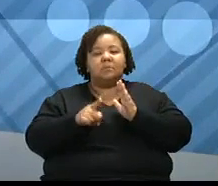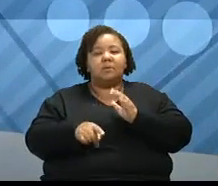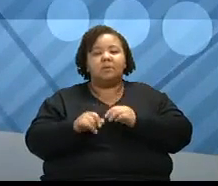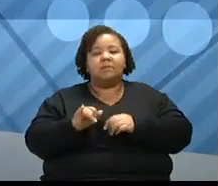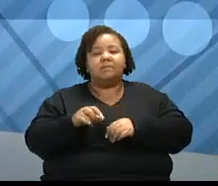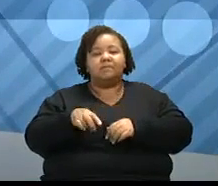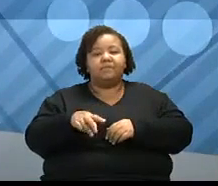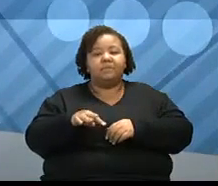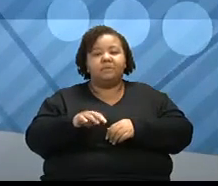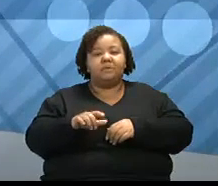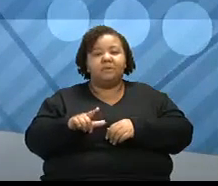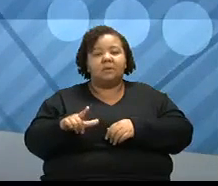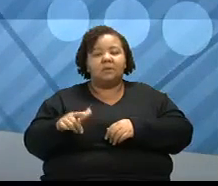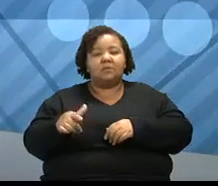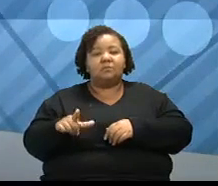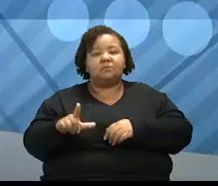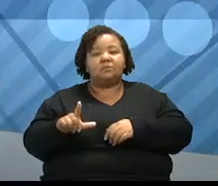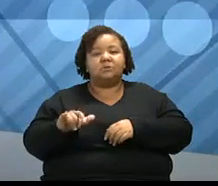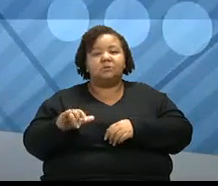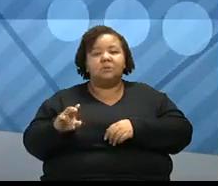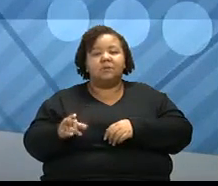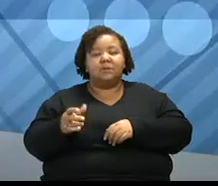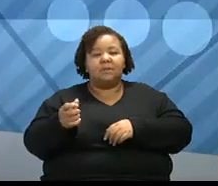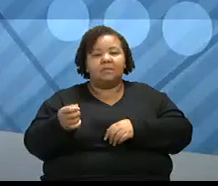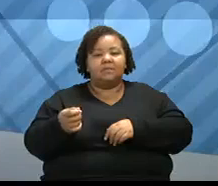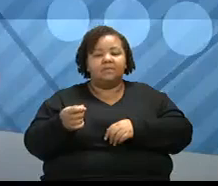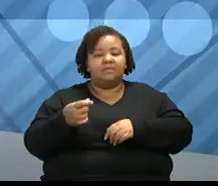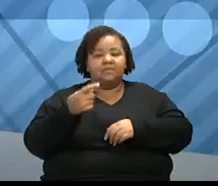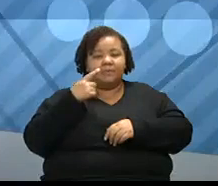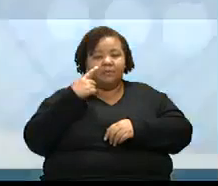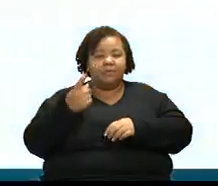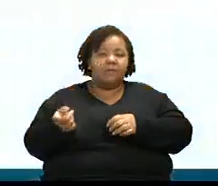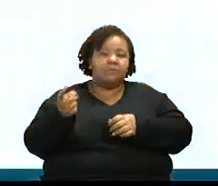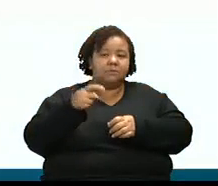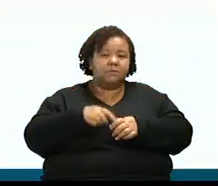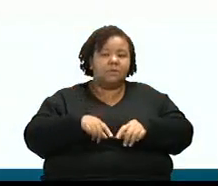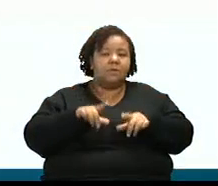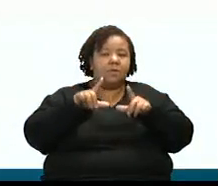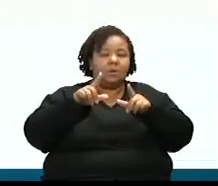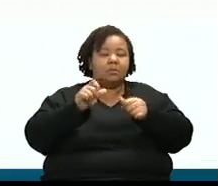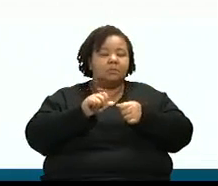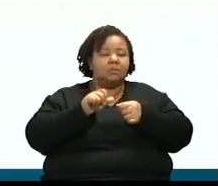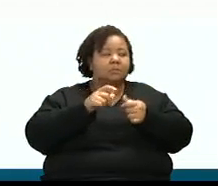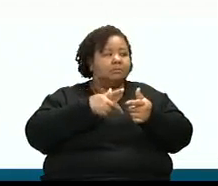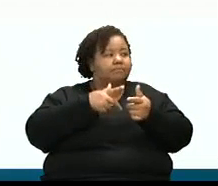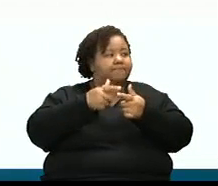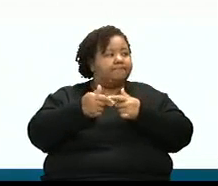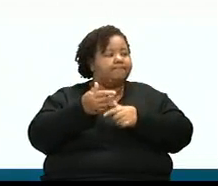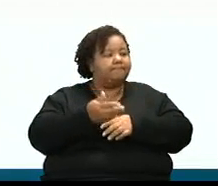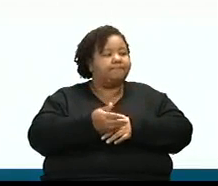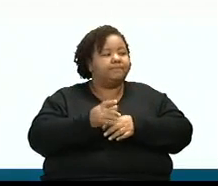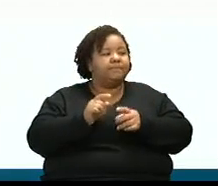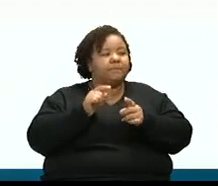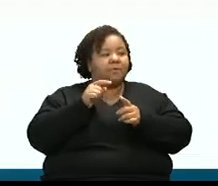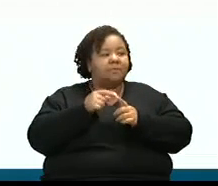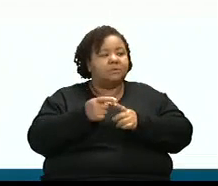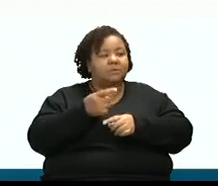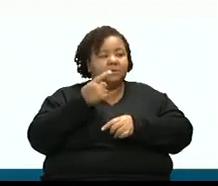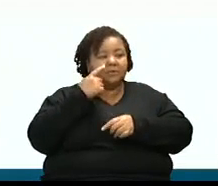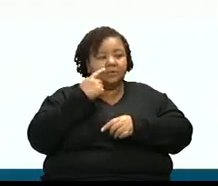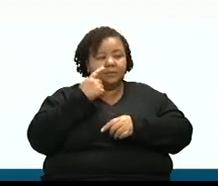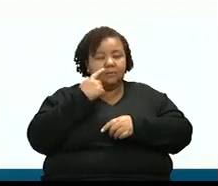de linha. Bom, mas nós precisamos resolver o problema. Então, vamos ao quadro. E o nosso objetivo era